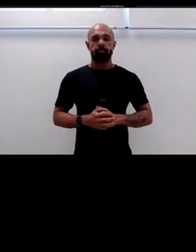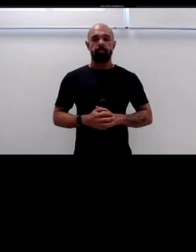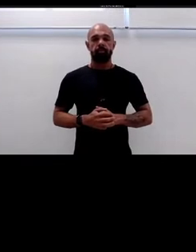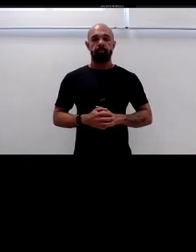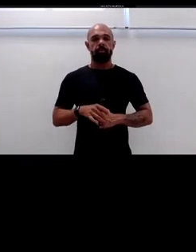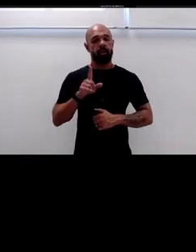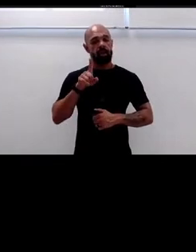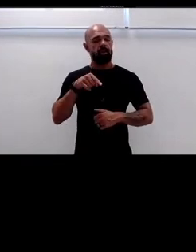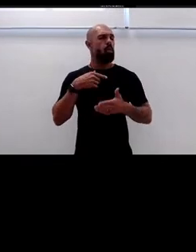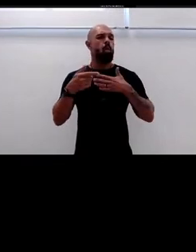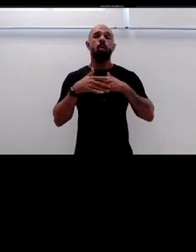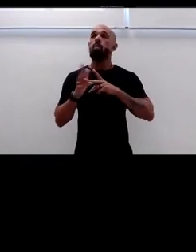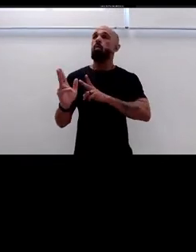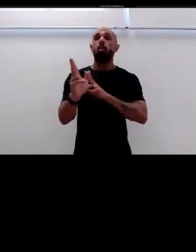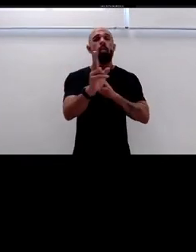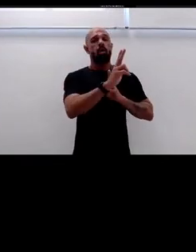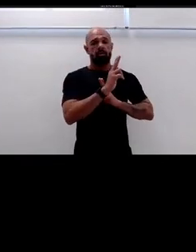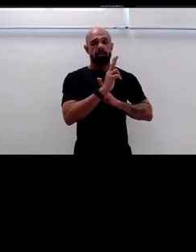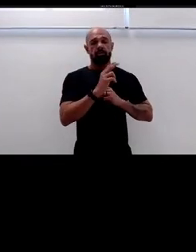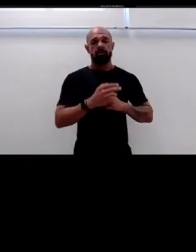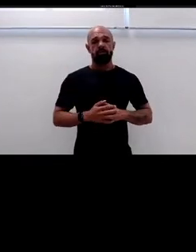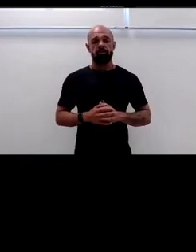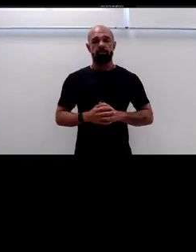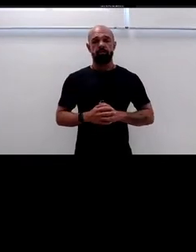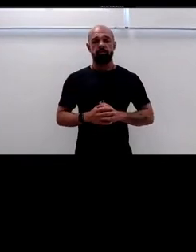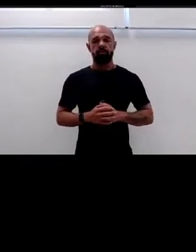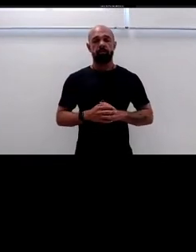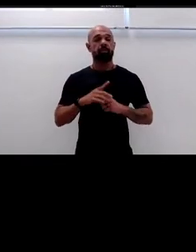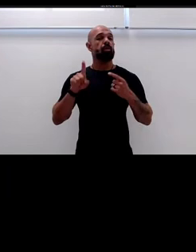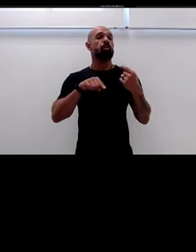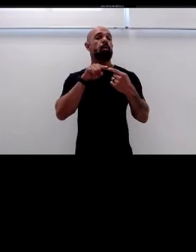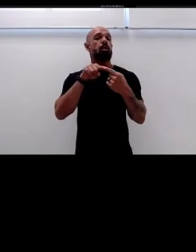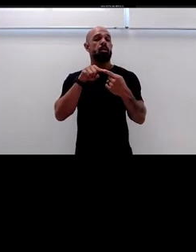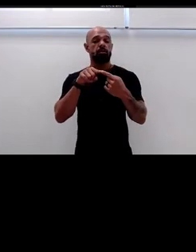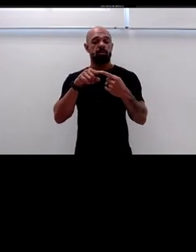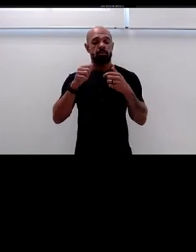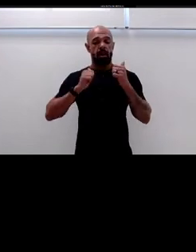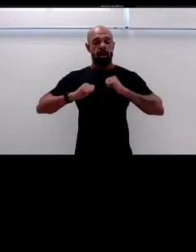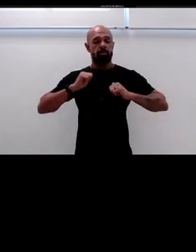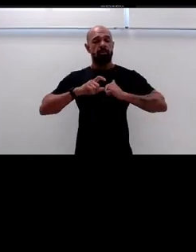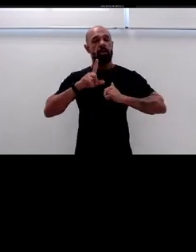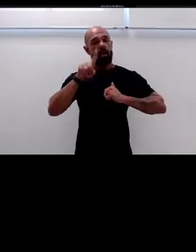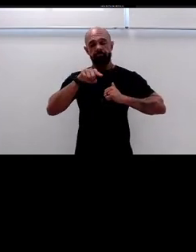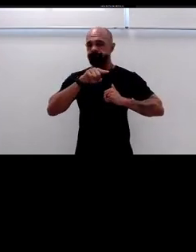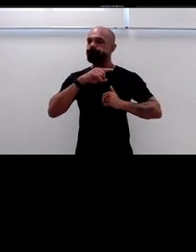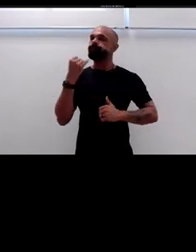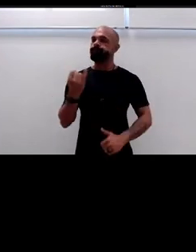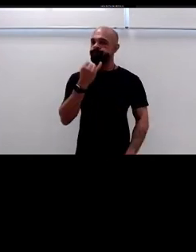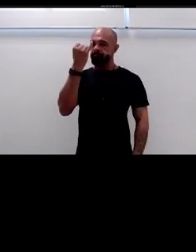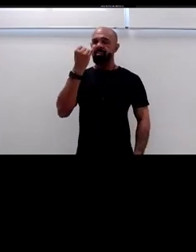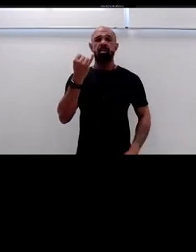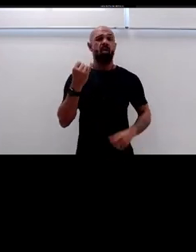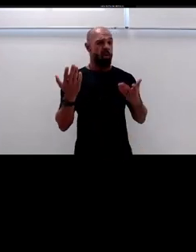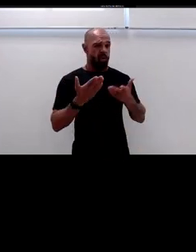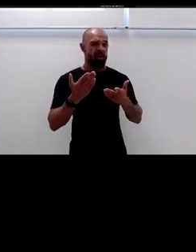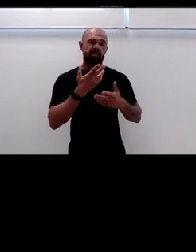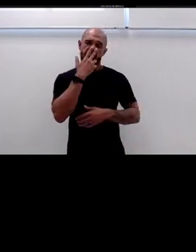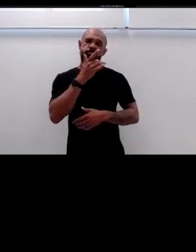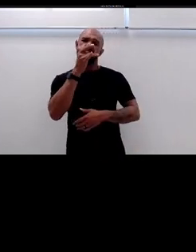qualquer outro. E a função do artista é muito importante, apesar dela hoje em dia estar sendo